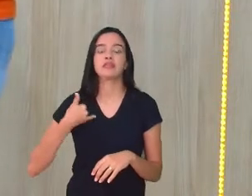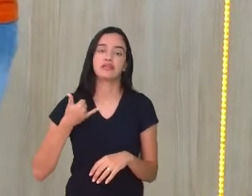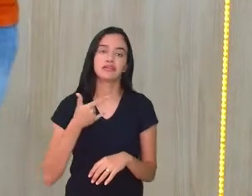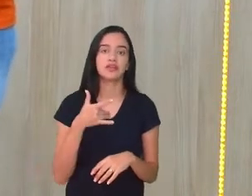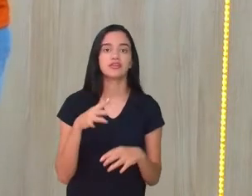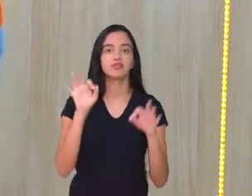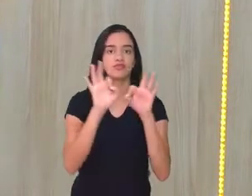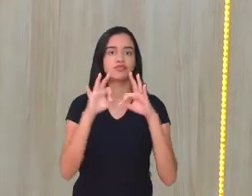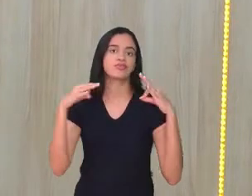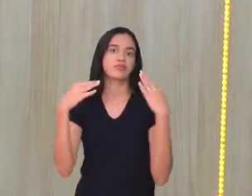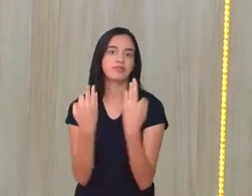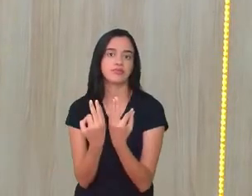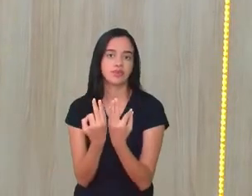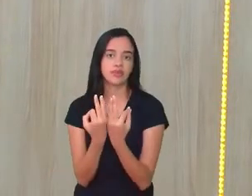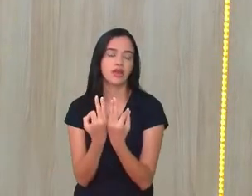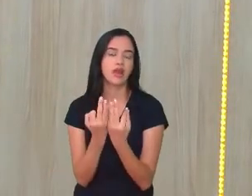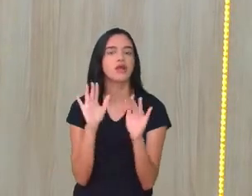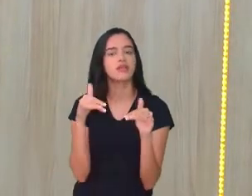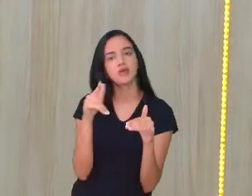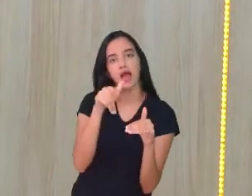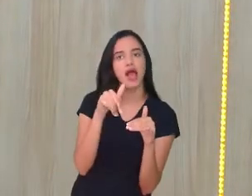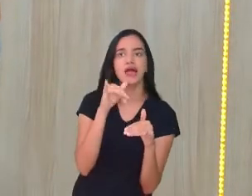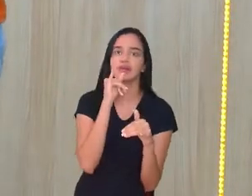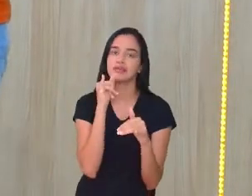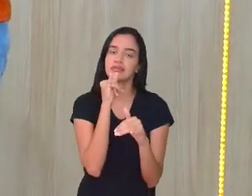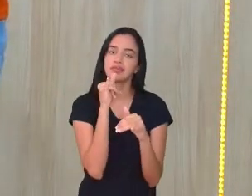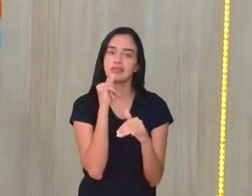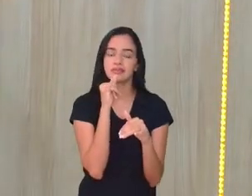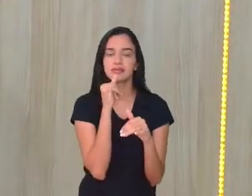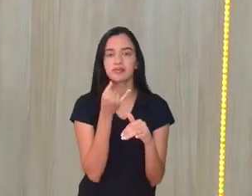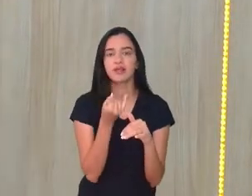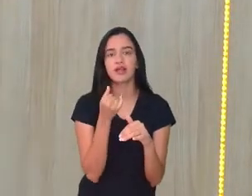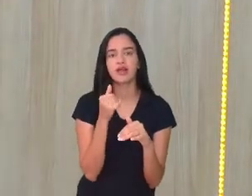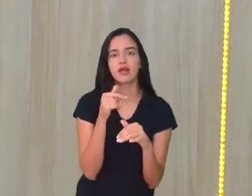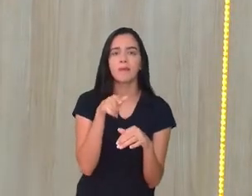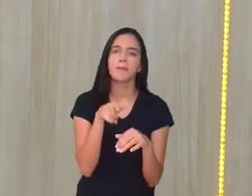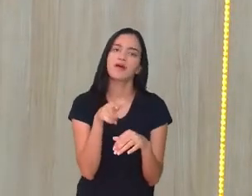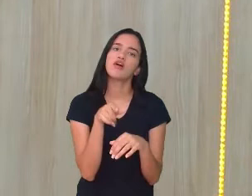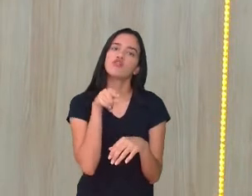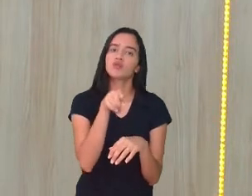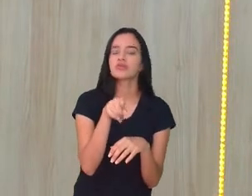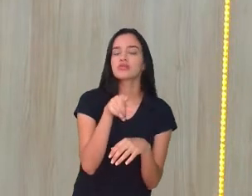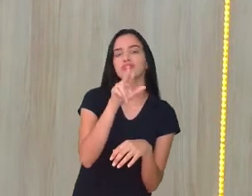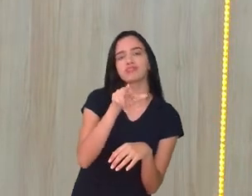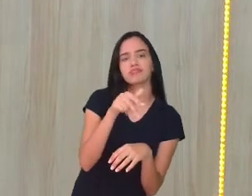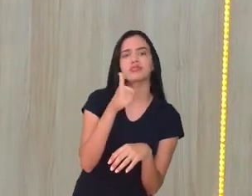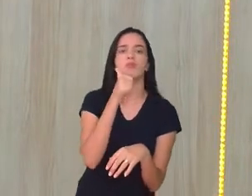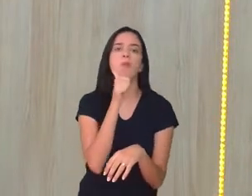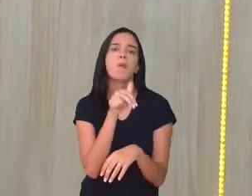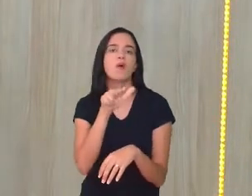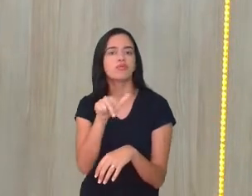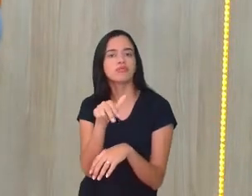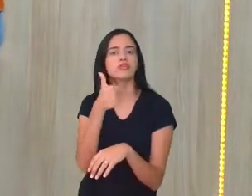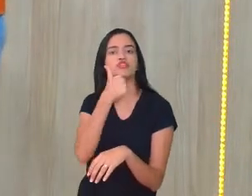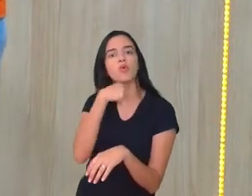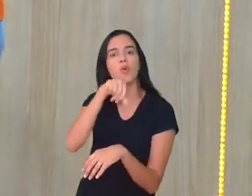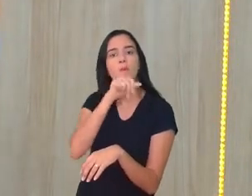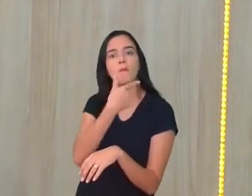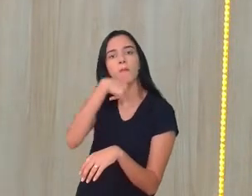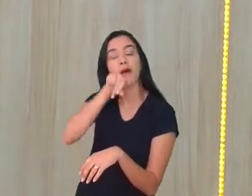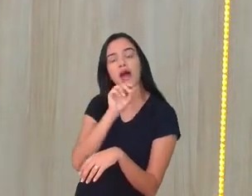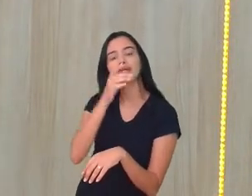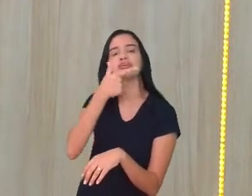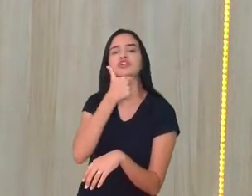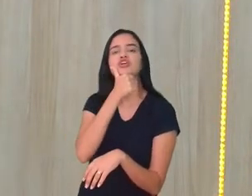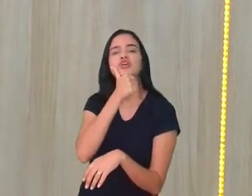seus familiares. Então você pega aí você, seu irmão, sua irmã, seus pais,